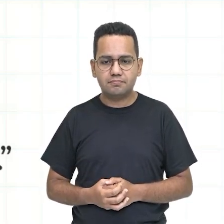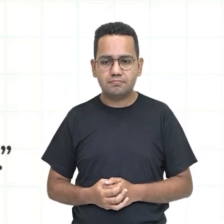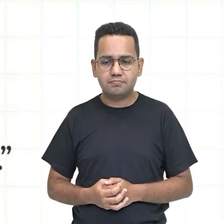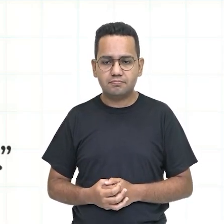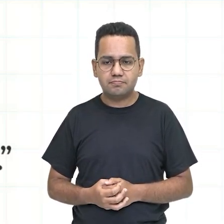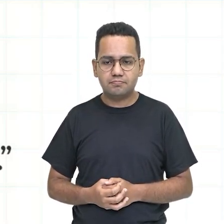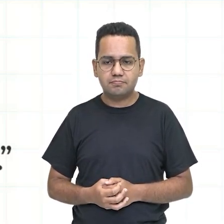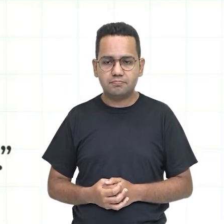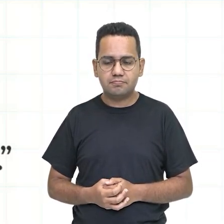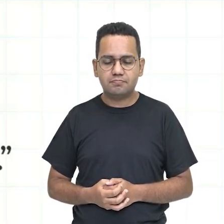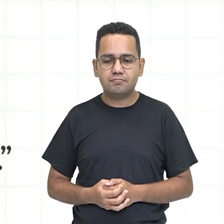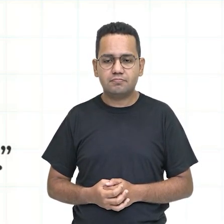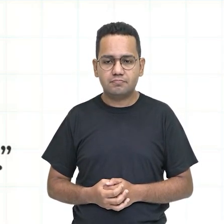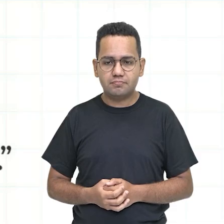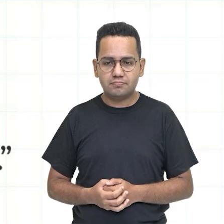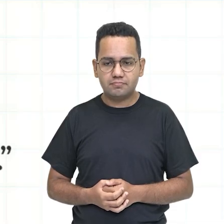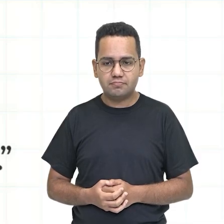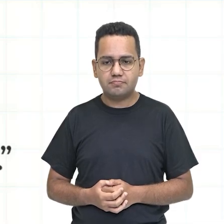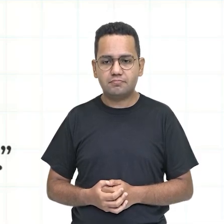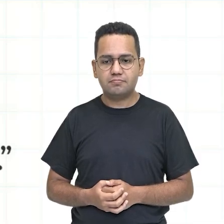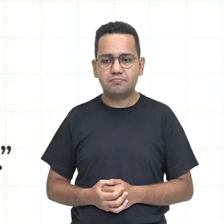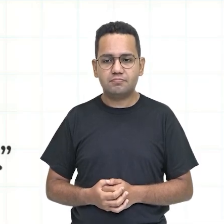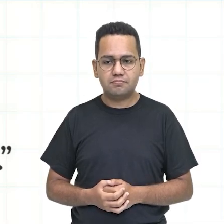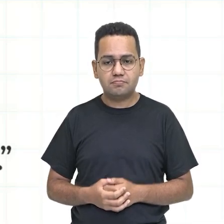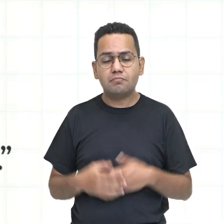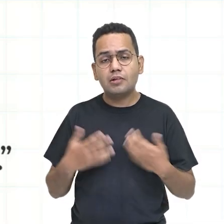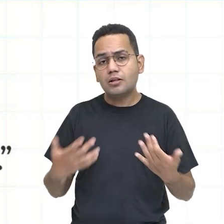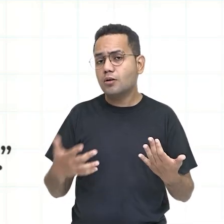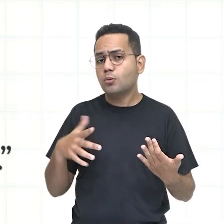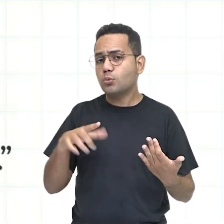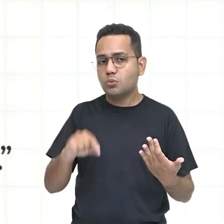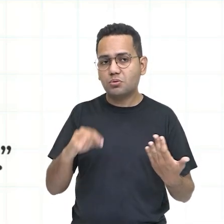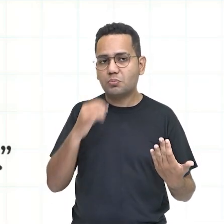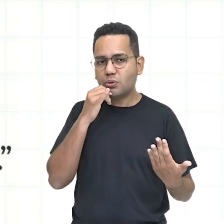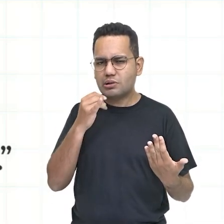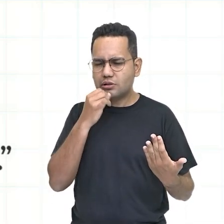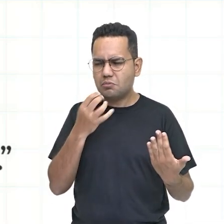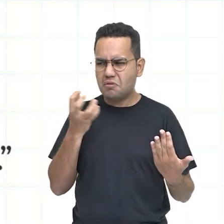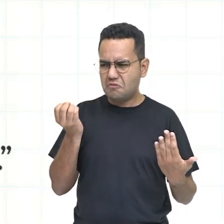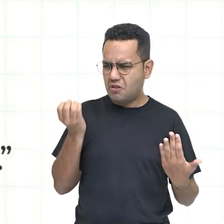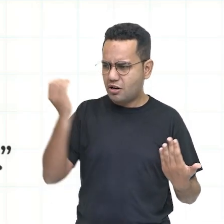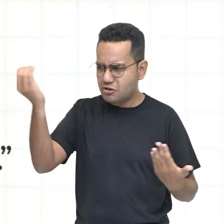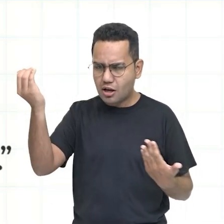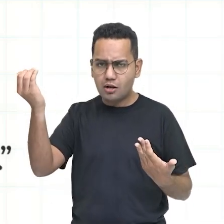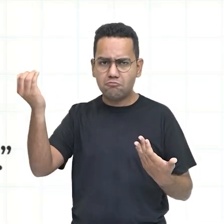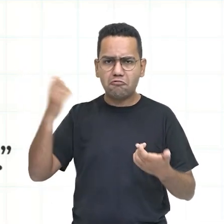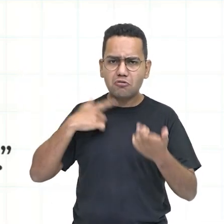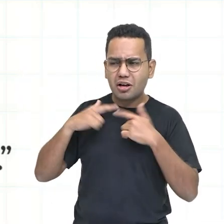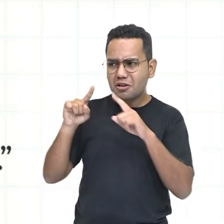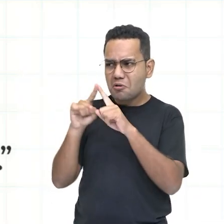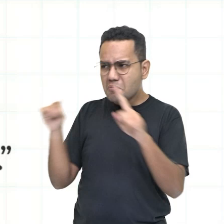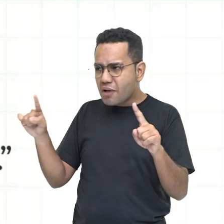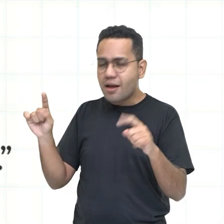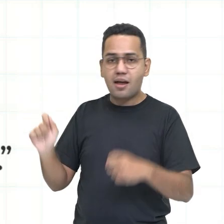pode ser o quê? Expensive, caríssimo, ok?